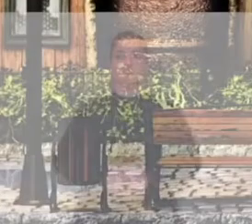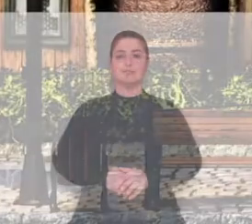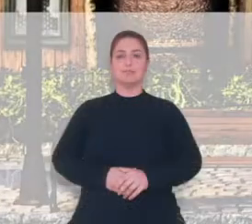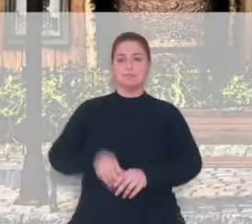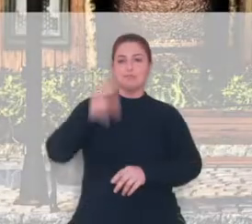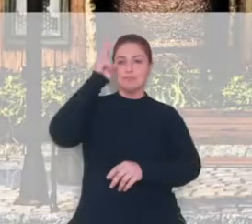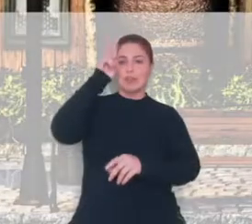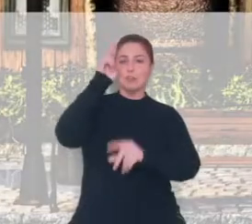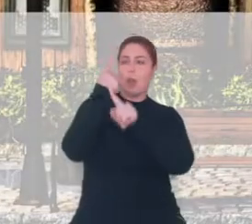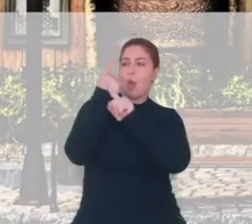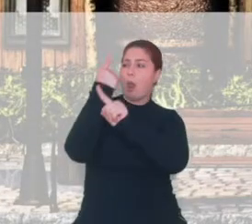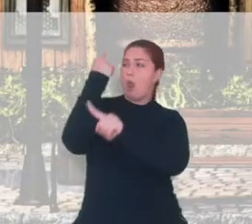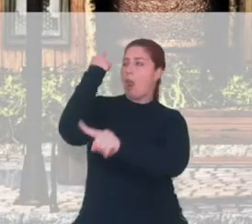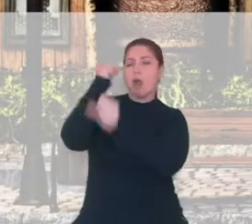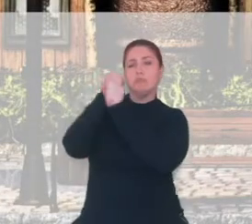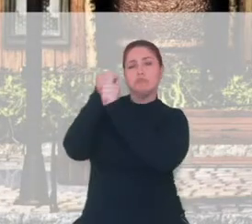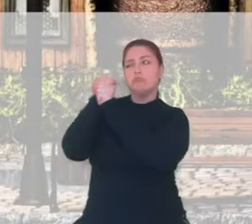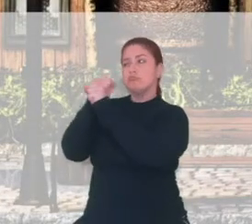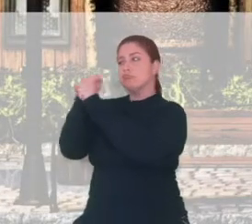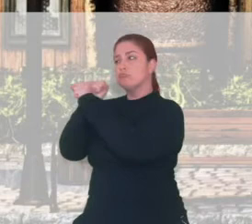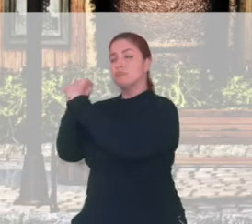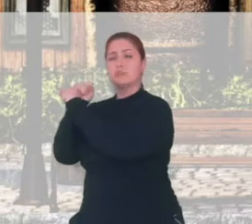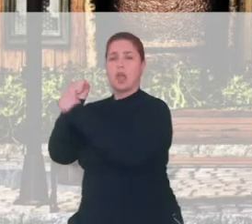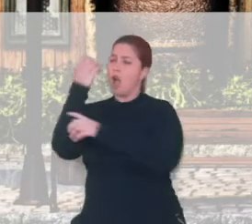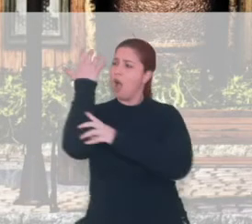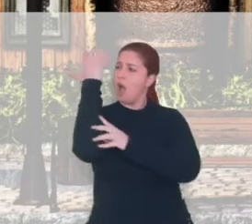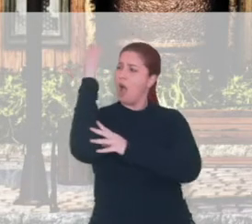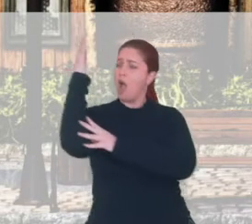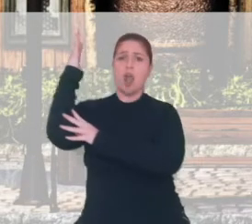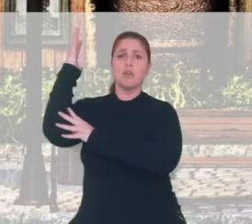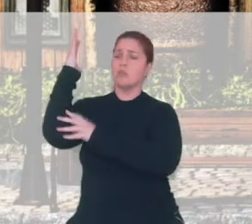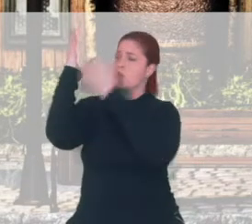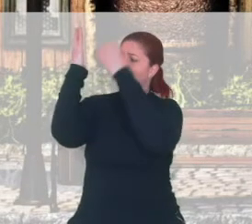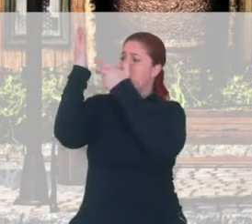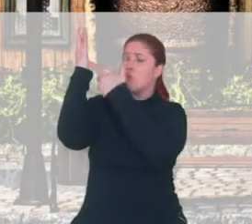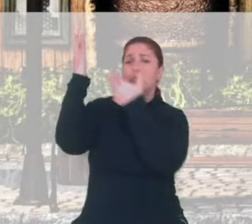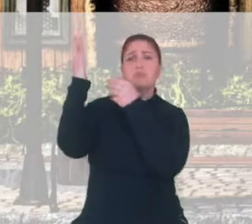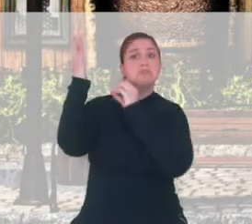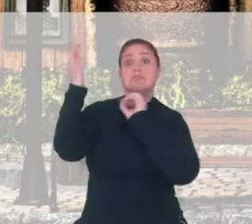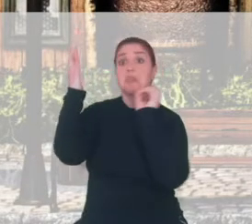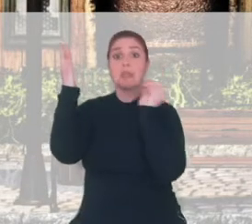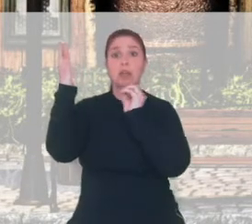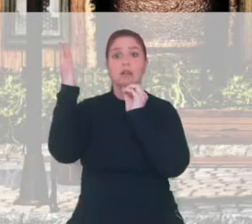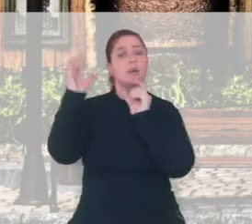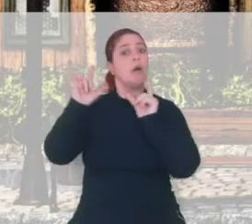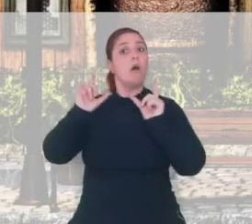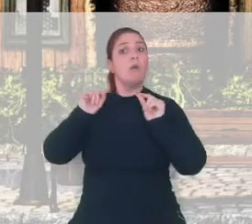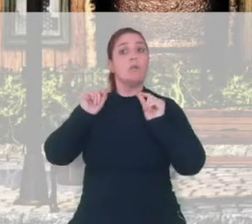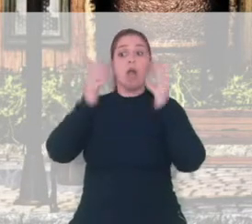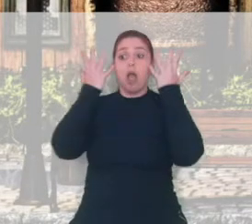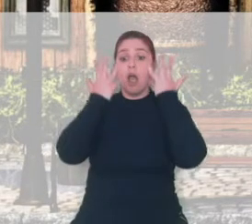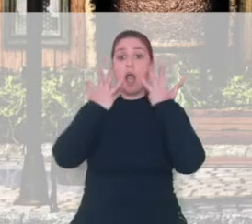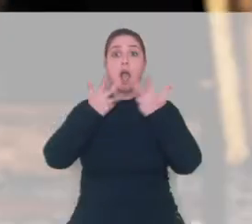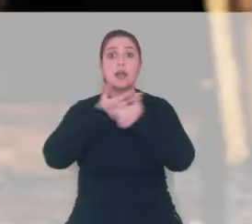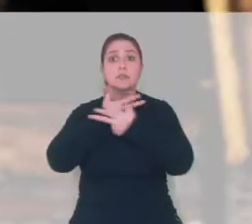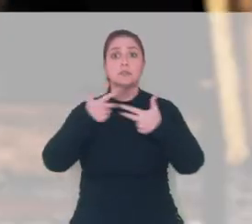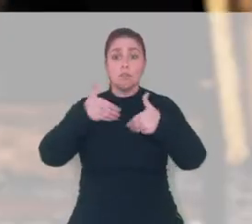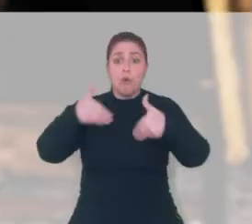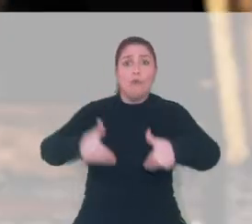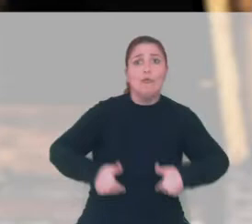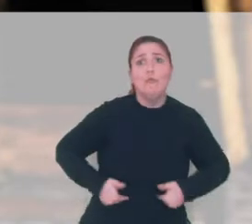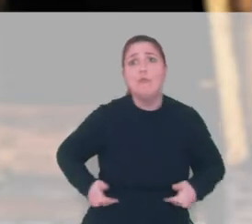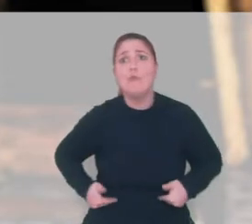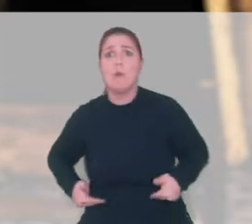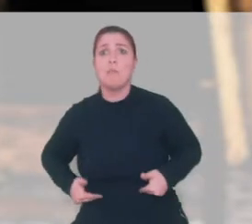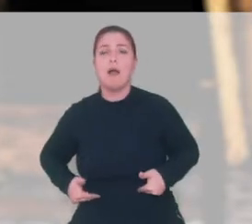Diz a lenda que antigamente, muito antigamente, as árvores não davam frutos. Com isso, a bicharada começou a passar fome.